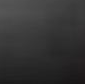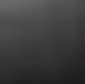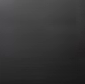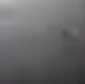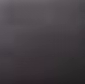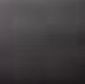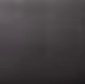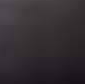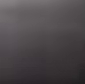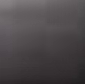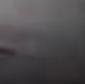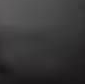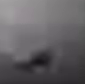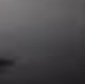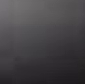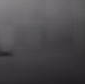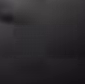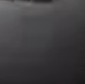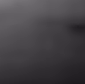aí